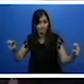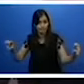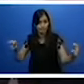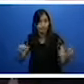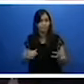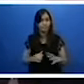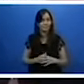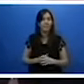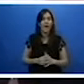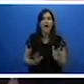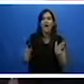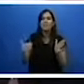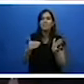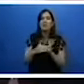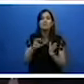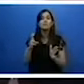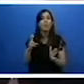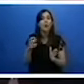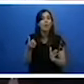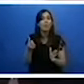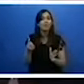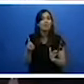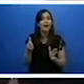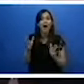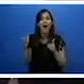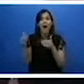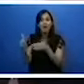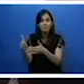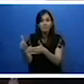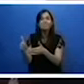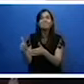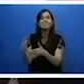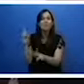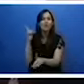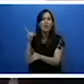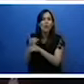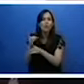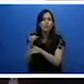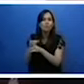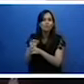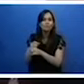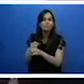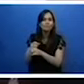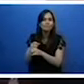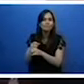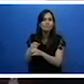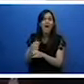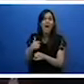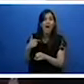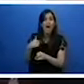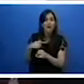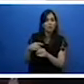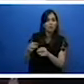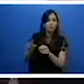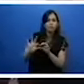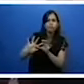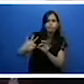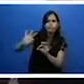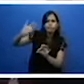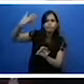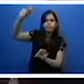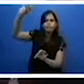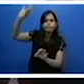aqui para encontrar o 56. Olha ele aqui. E aí, eu vou subir para descobrir qual é o fator.